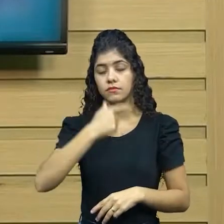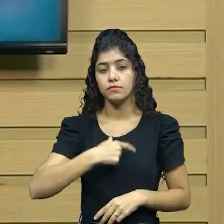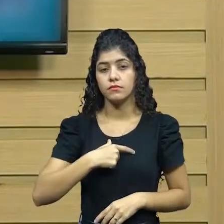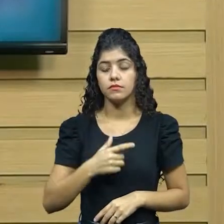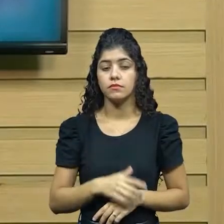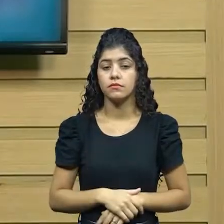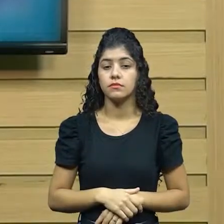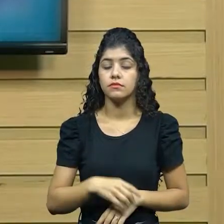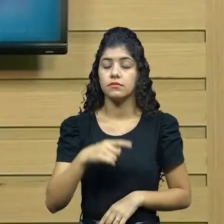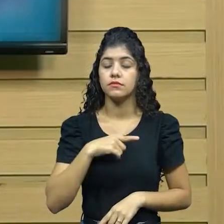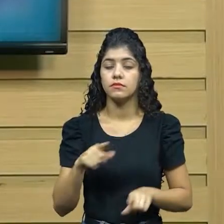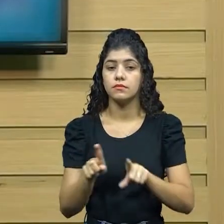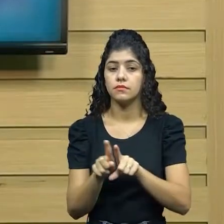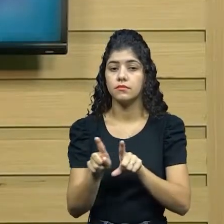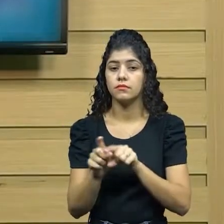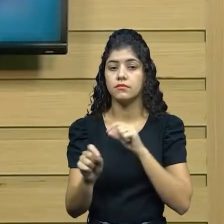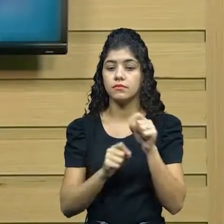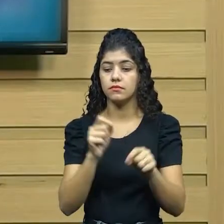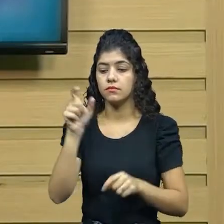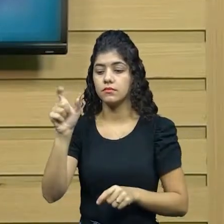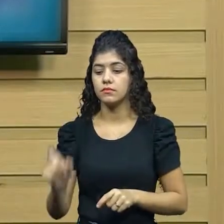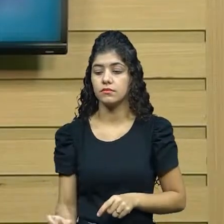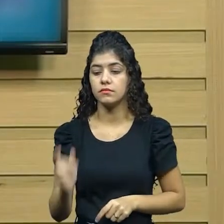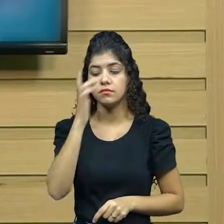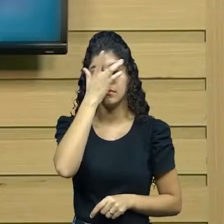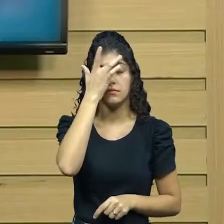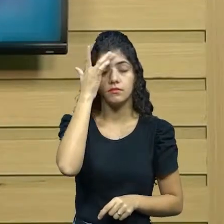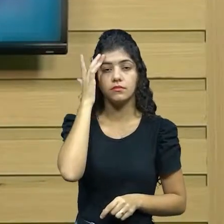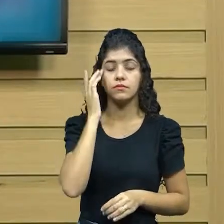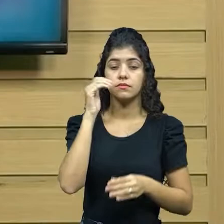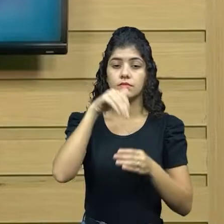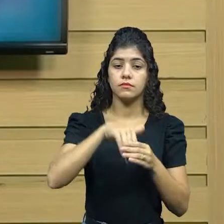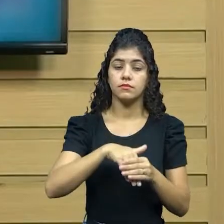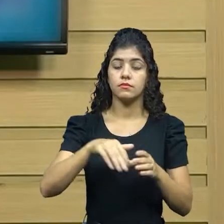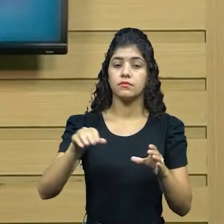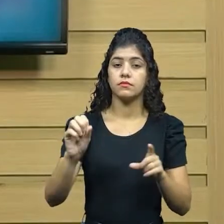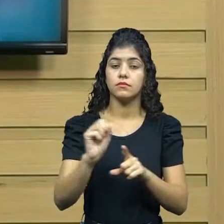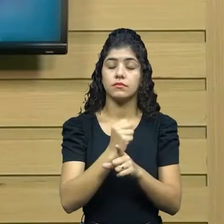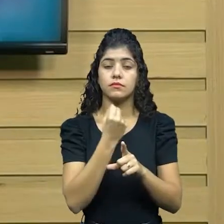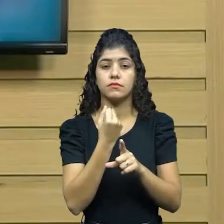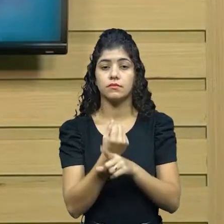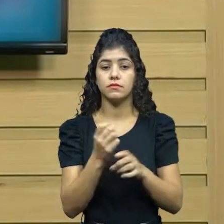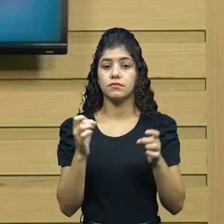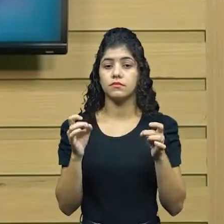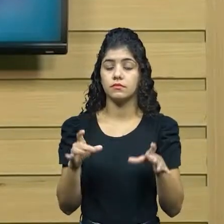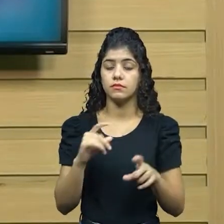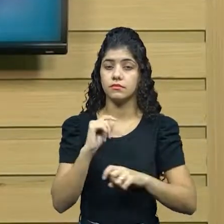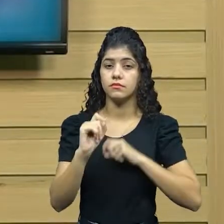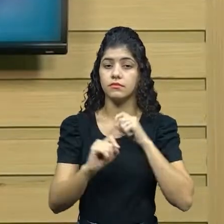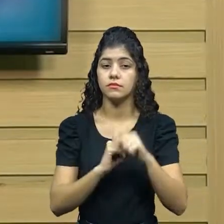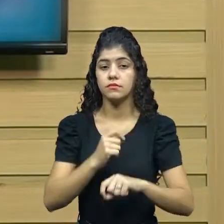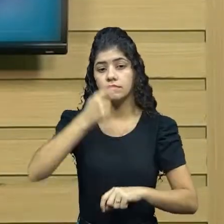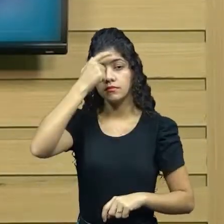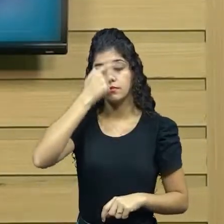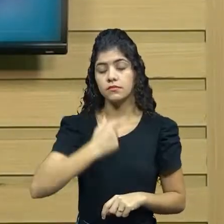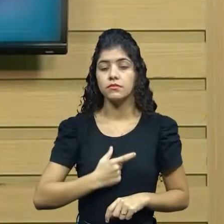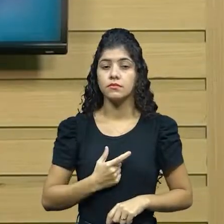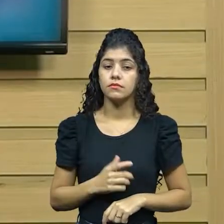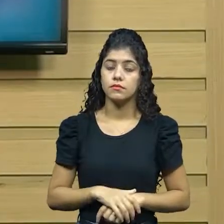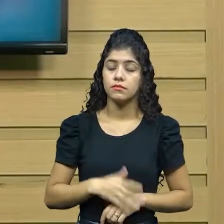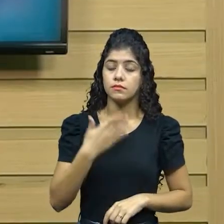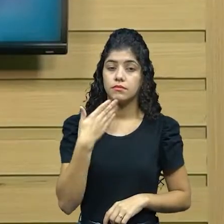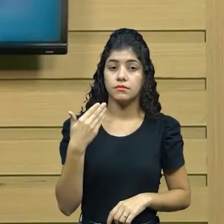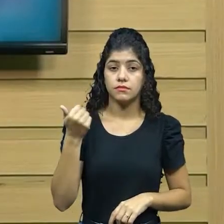uma figura de uma pessoa dentro do sistema comercial, esse marketing pessoal ele é muito mais